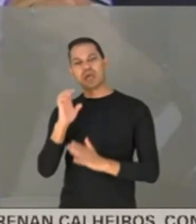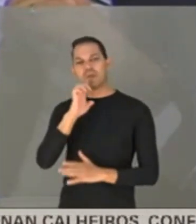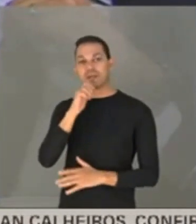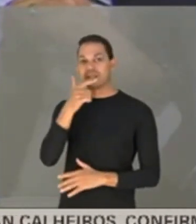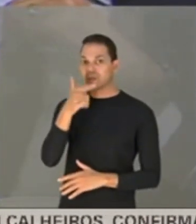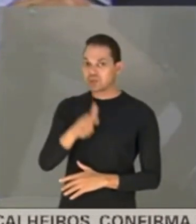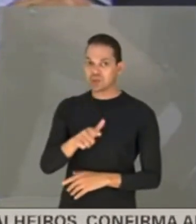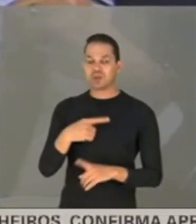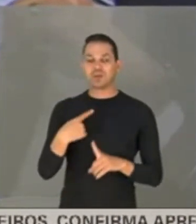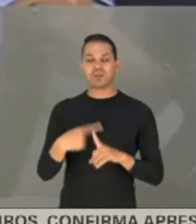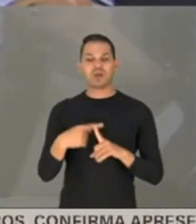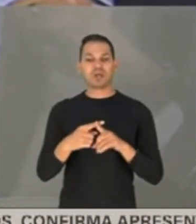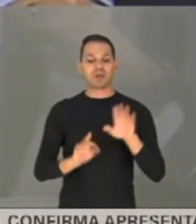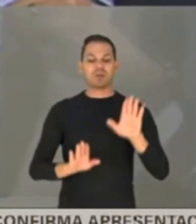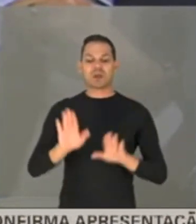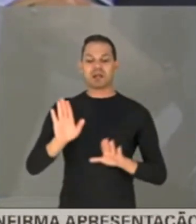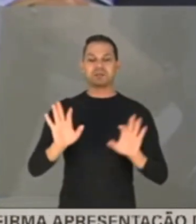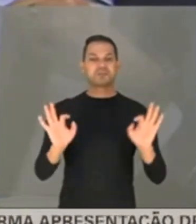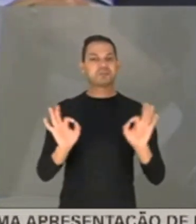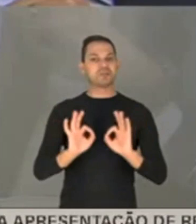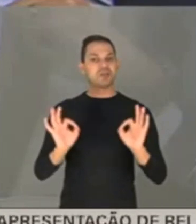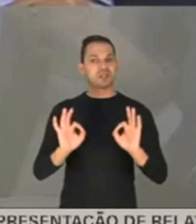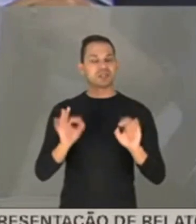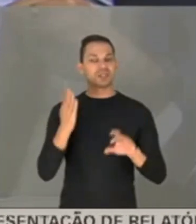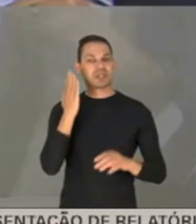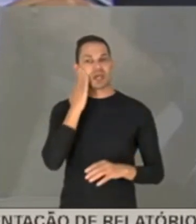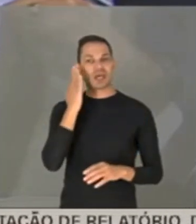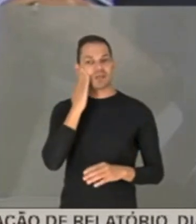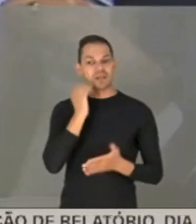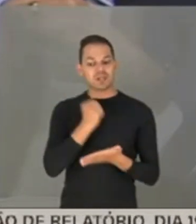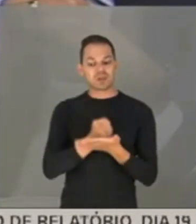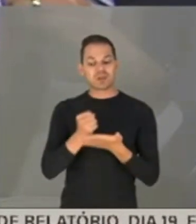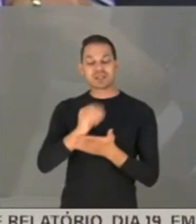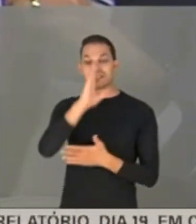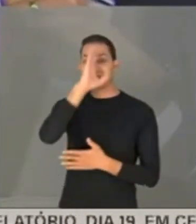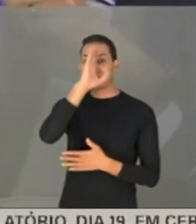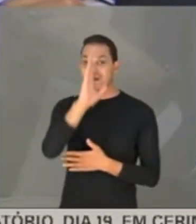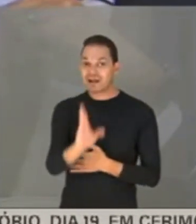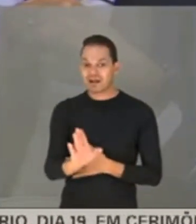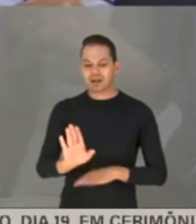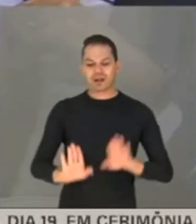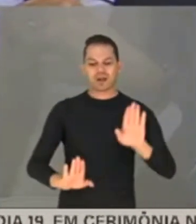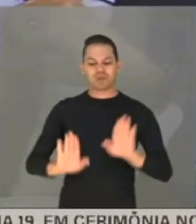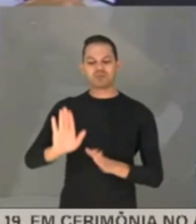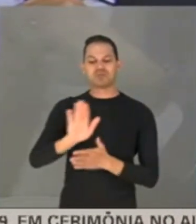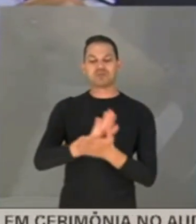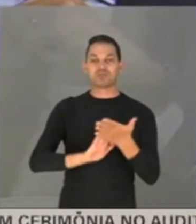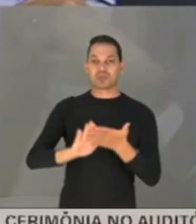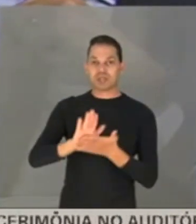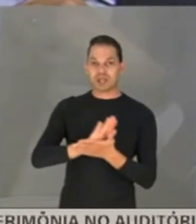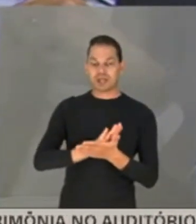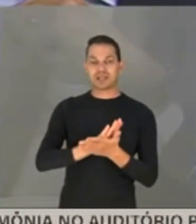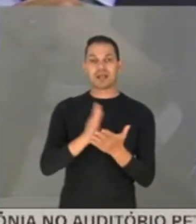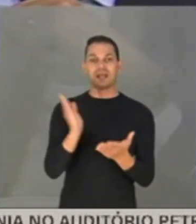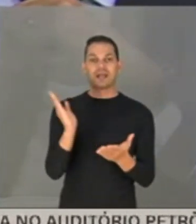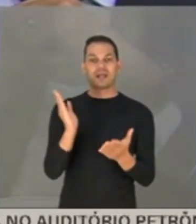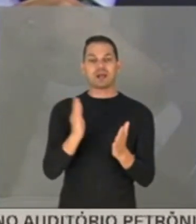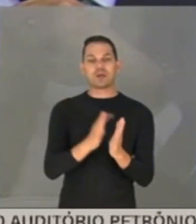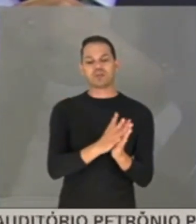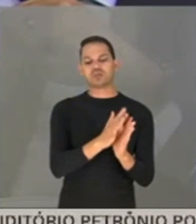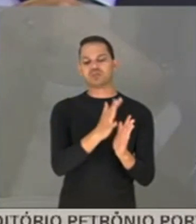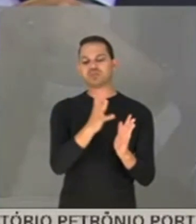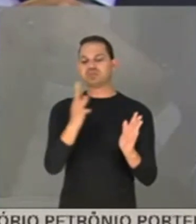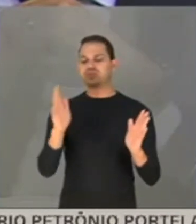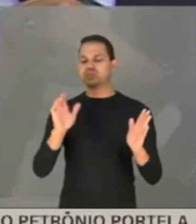uma licitação em andamento, considerando que ele iria contratar direto por dispensa. E aí abriu-se um processo